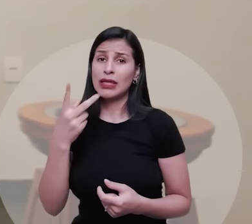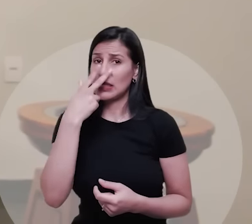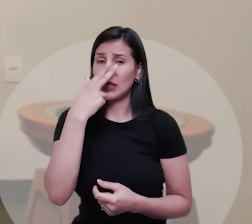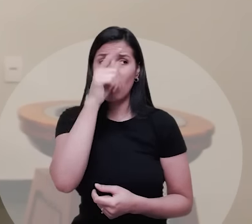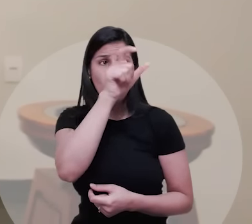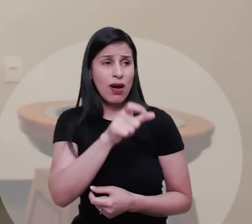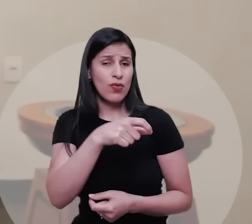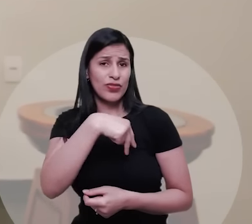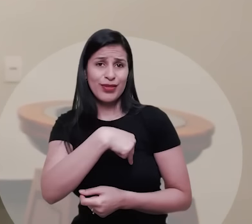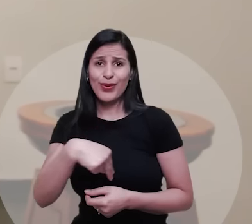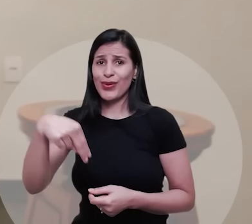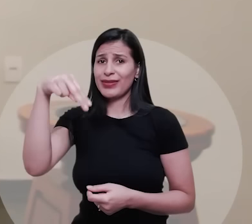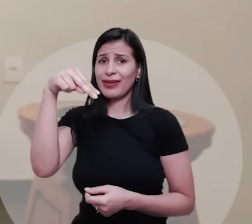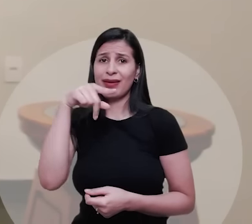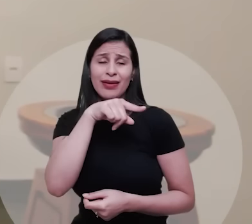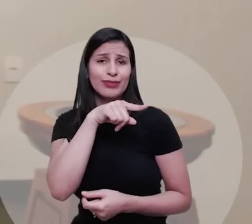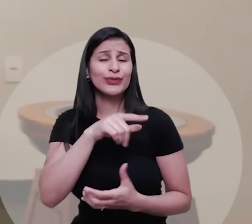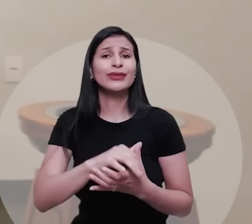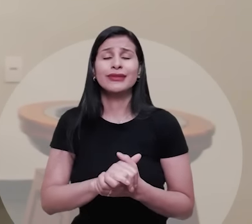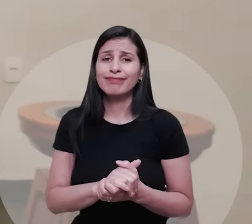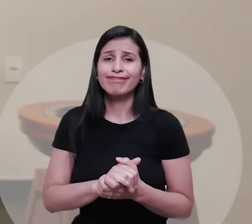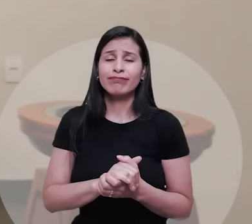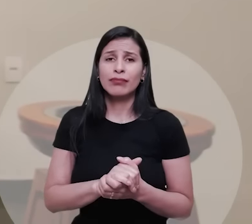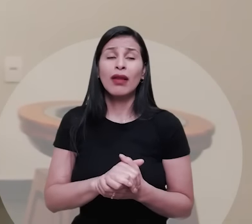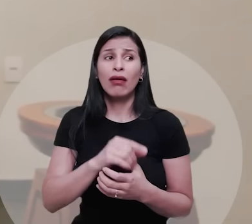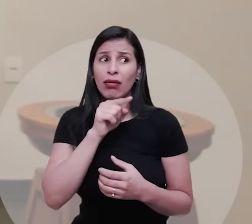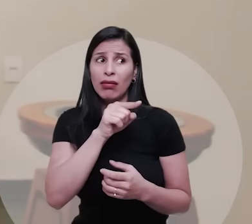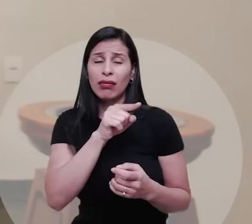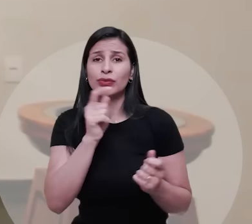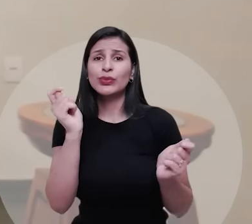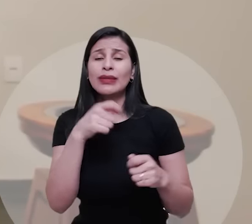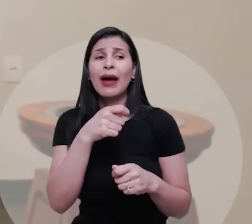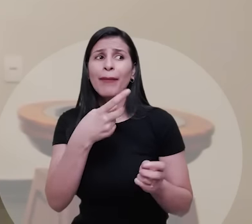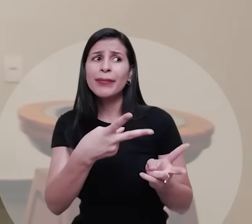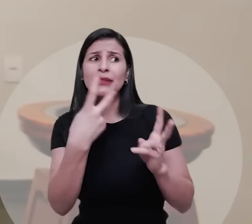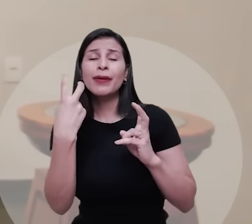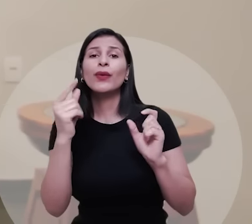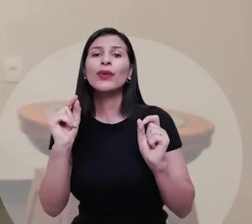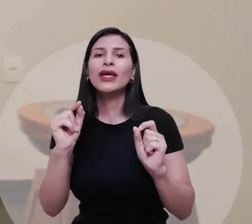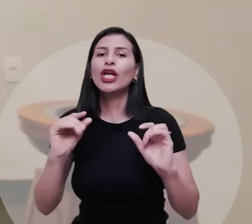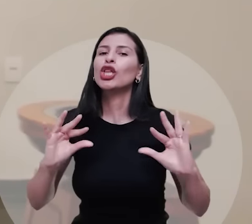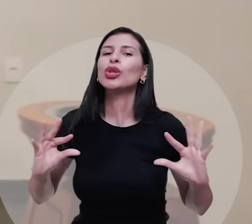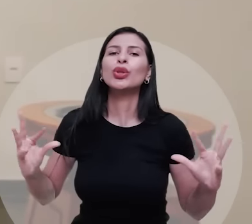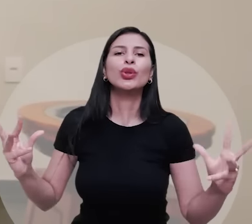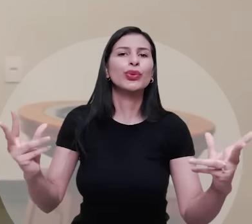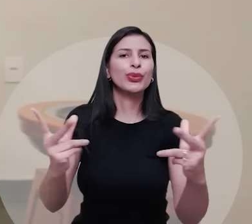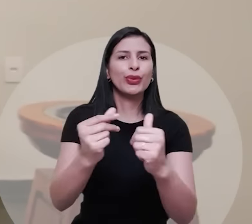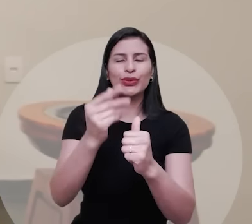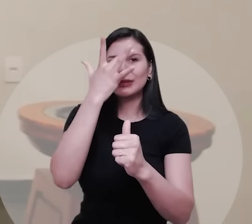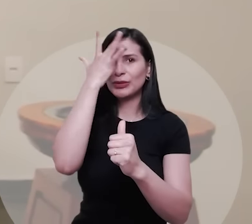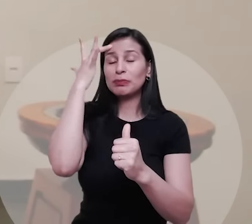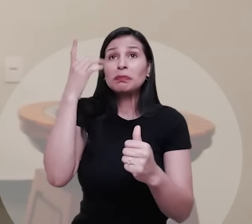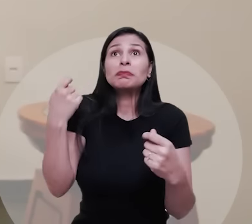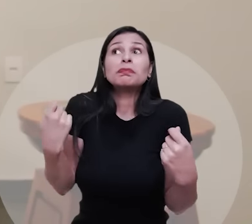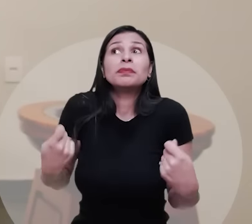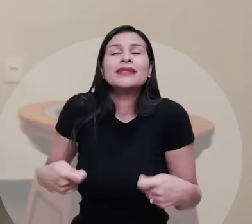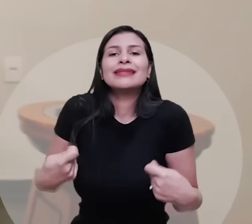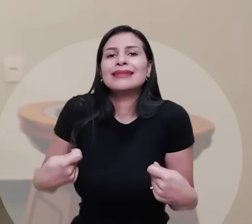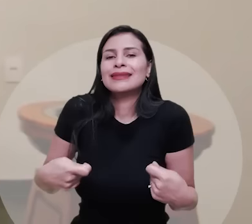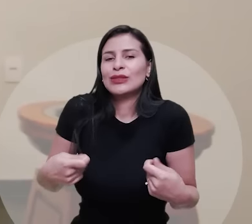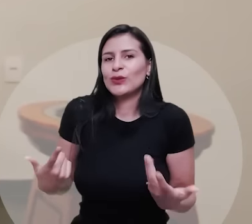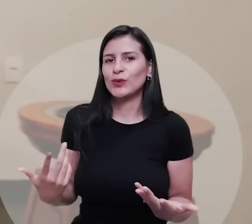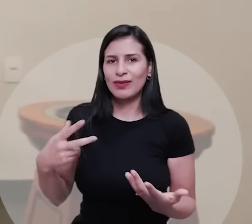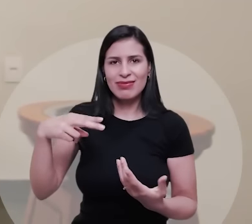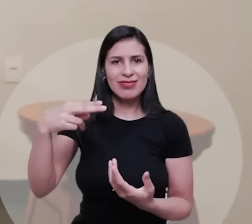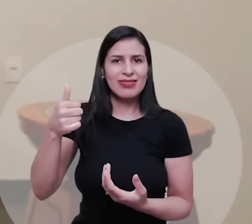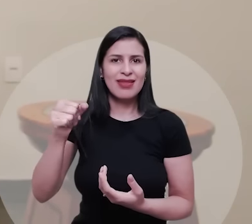as pessoas precisam do novo nascimento. É imprescindível o novo nascimento para se ver e ter acesso ao reino